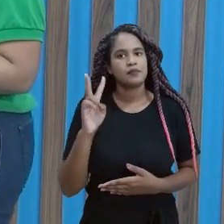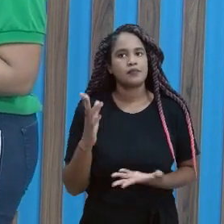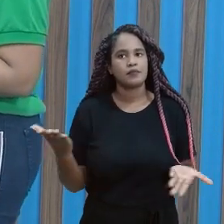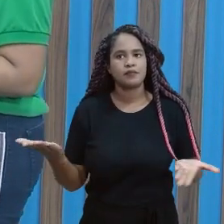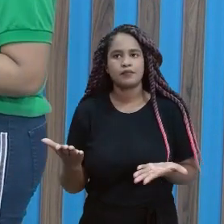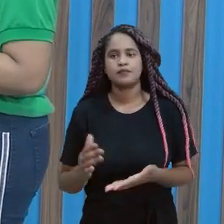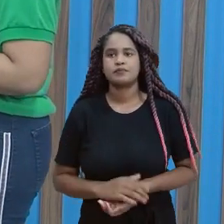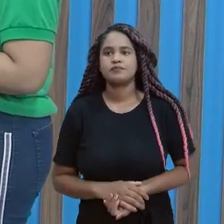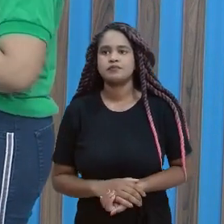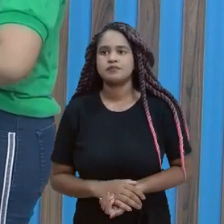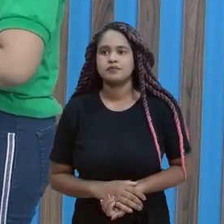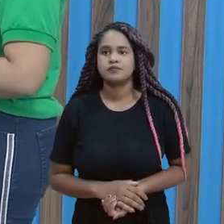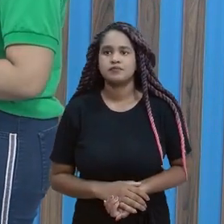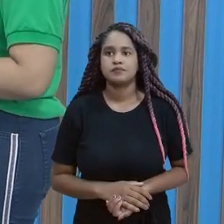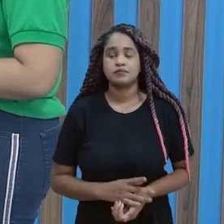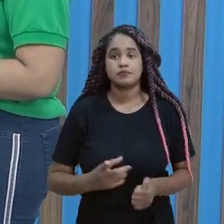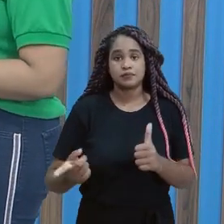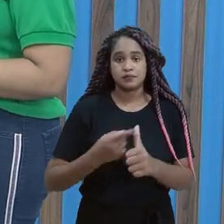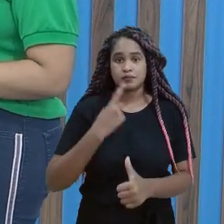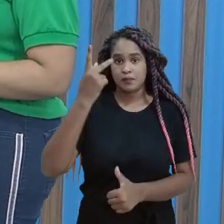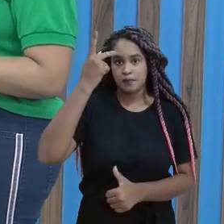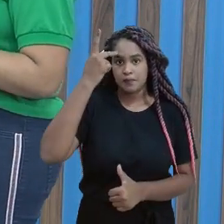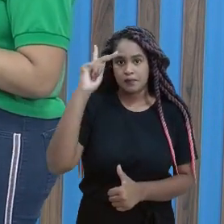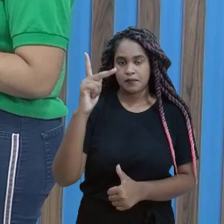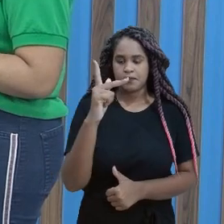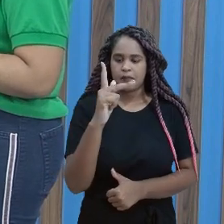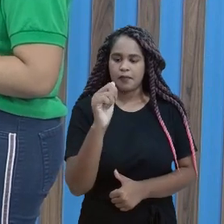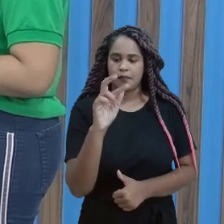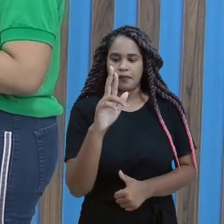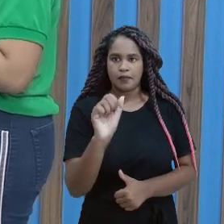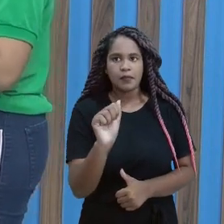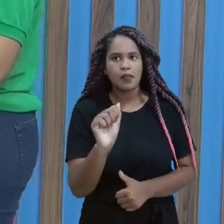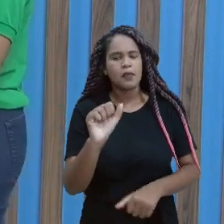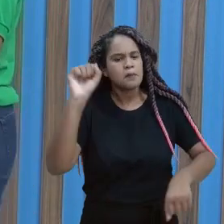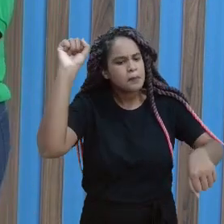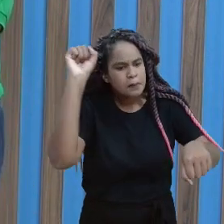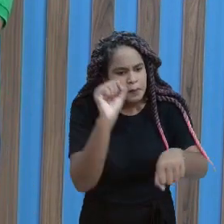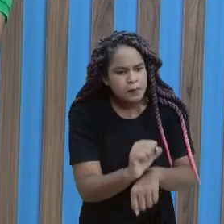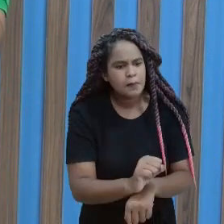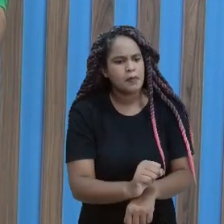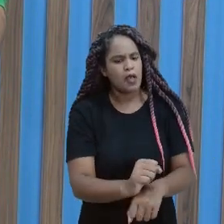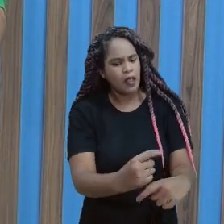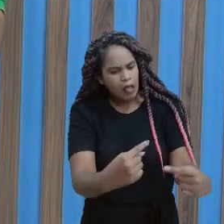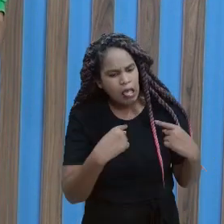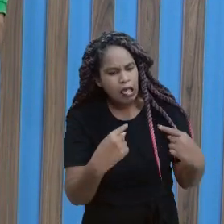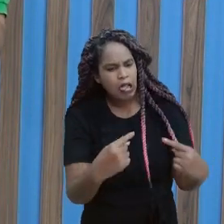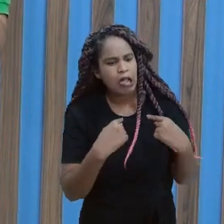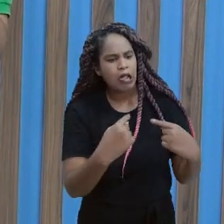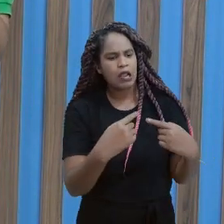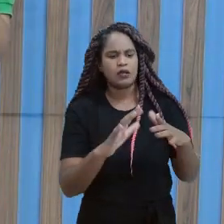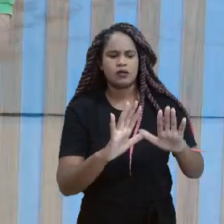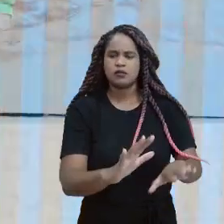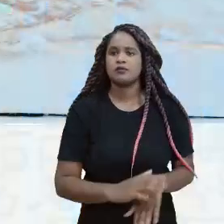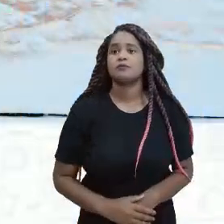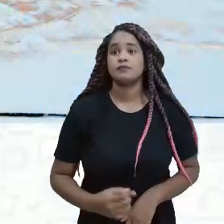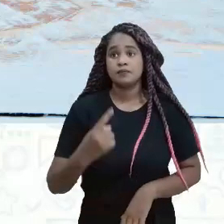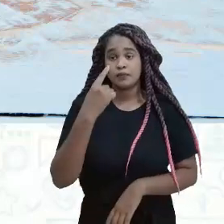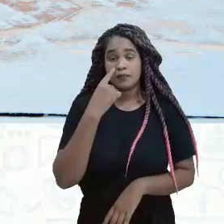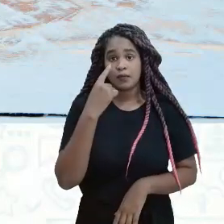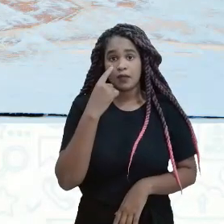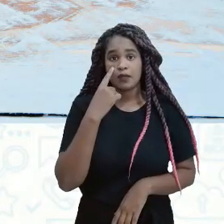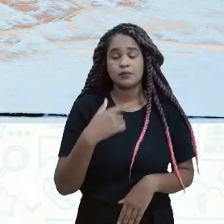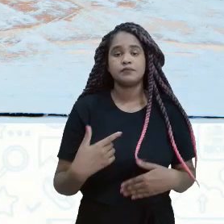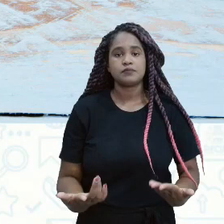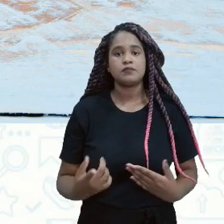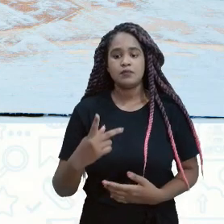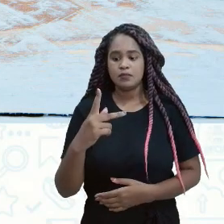ó. Primeiro, para. Quando eu digo assim, para de me perturbar, a gente logo percebe que é o